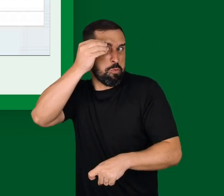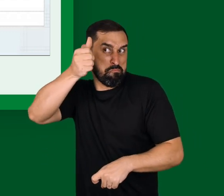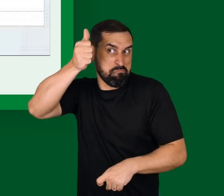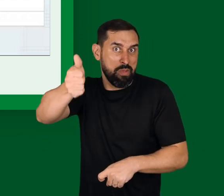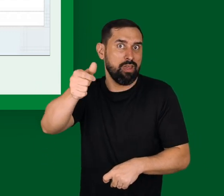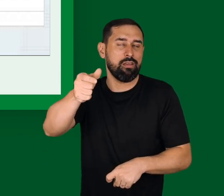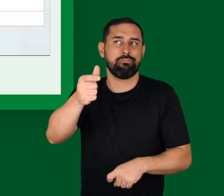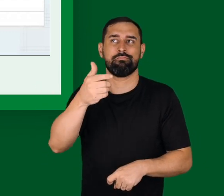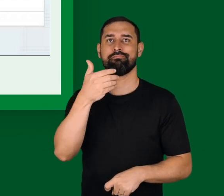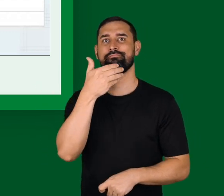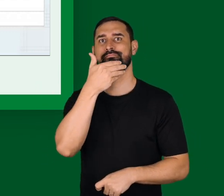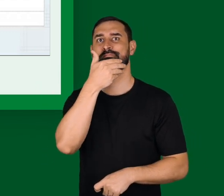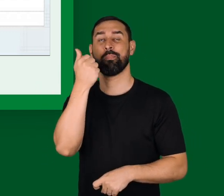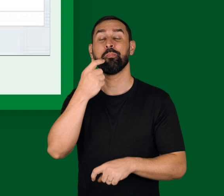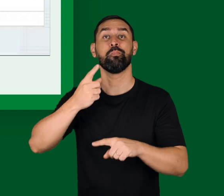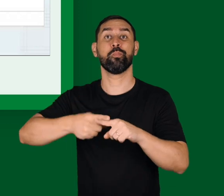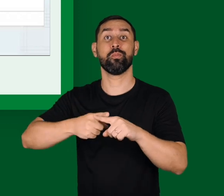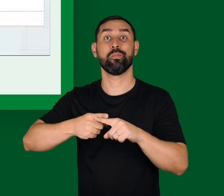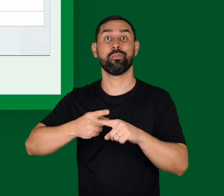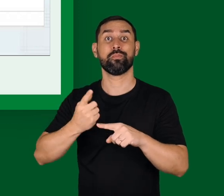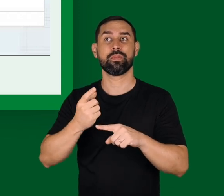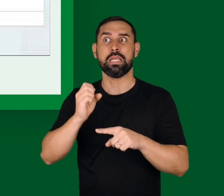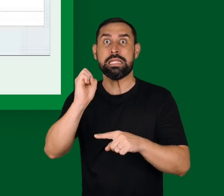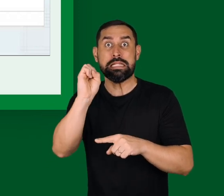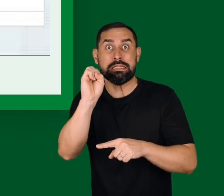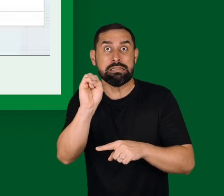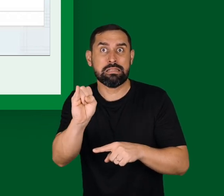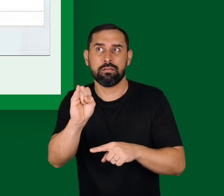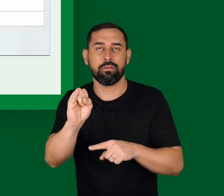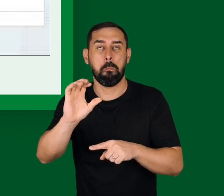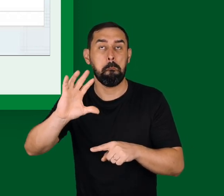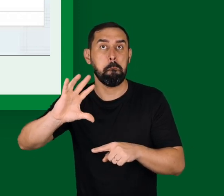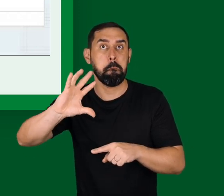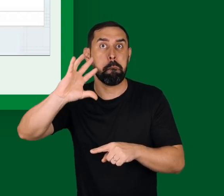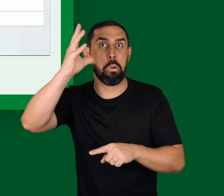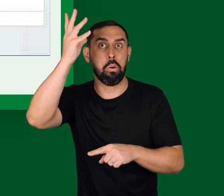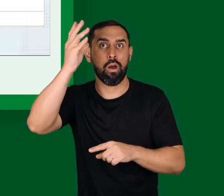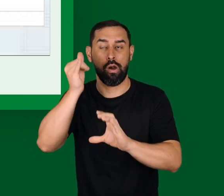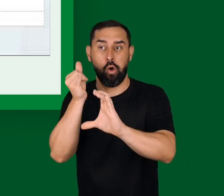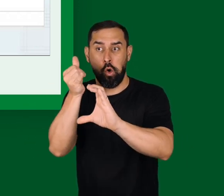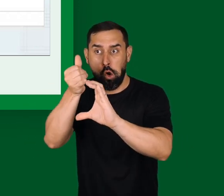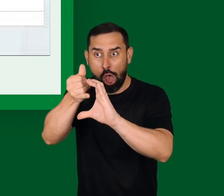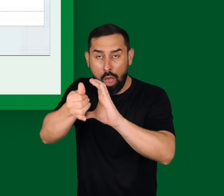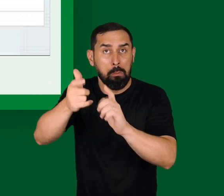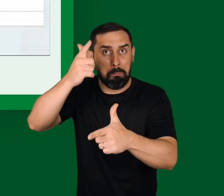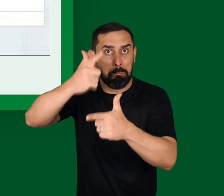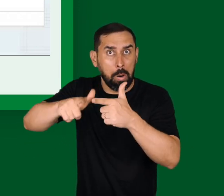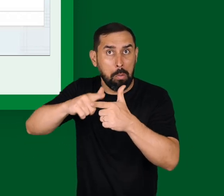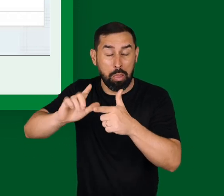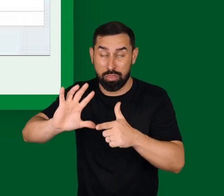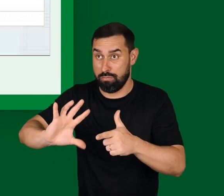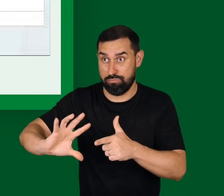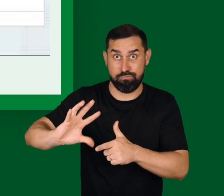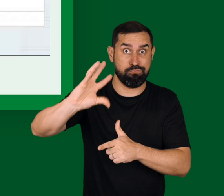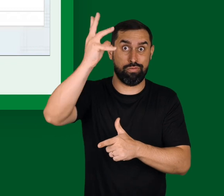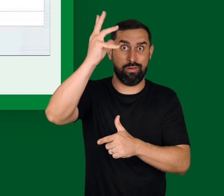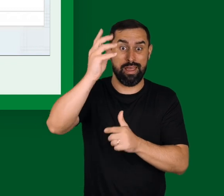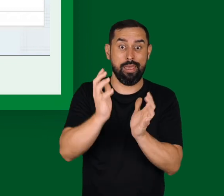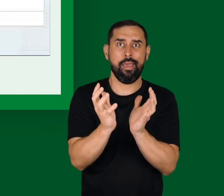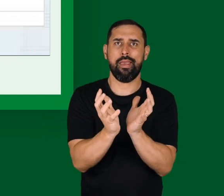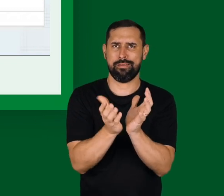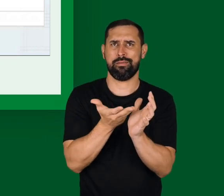parto aquele médico mais experiente, que vai ser capaz, ou pelo menos, de estar numa pronta resposta para uma contingência,